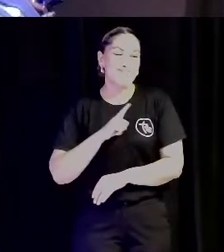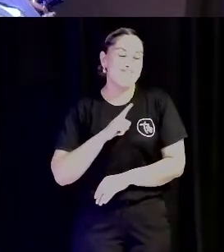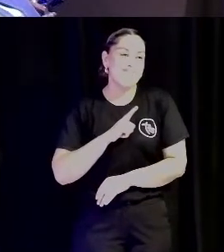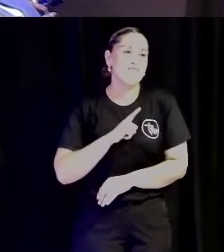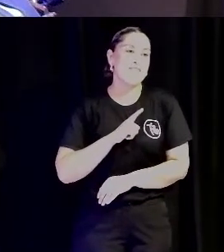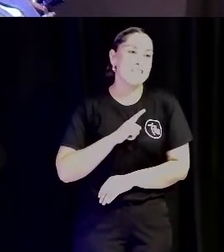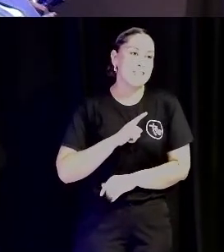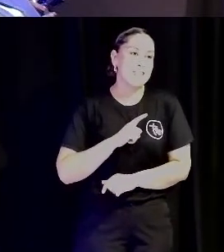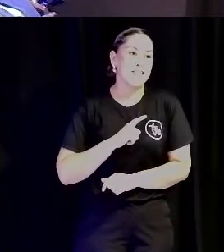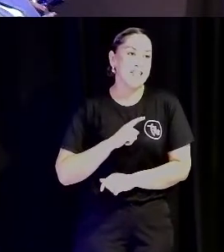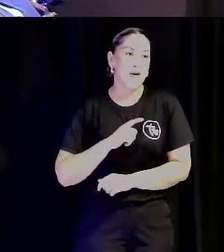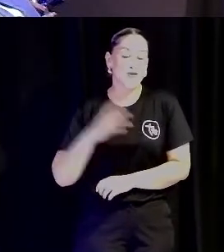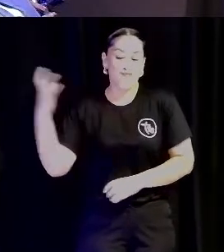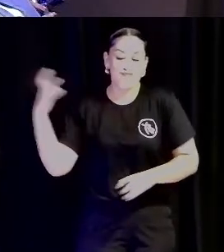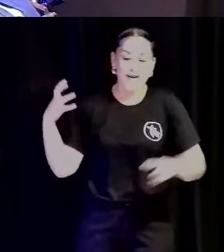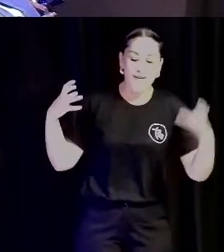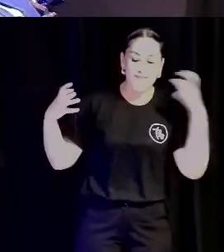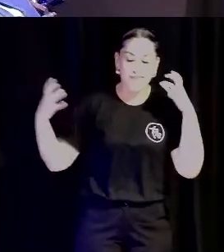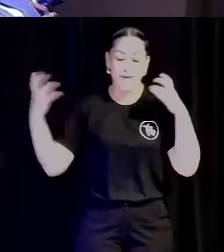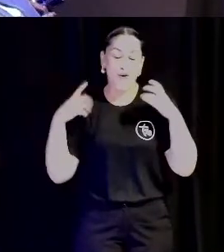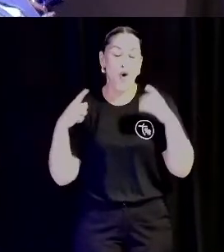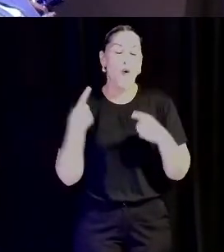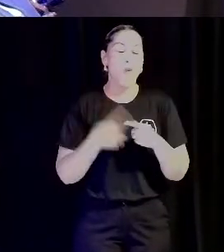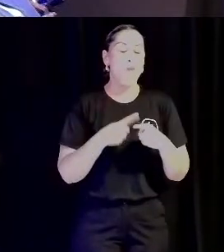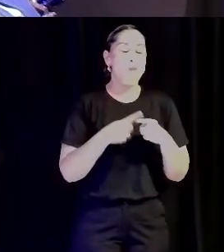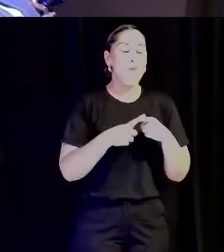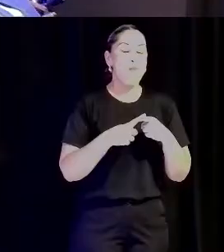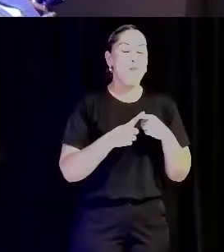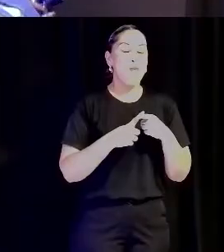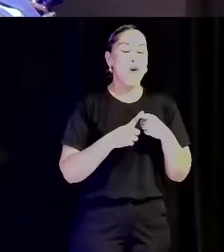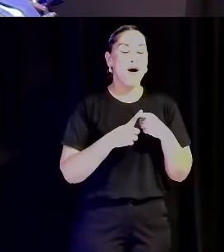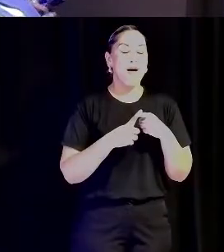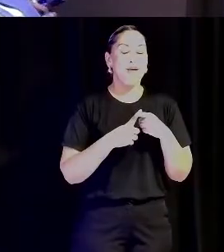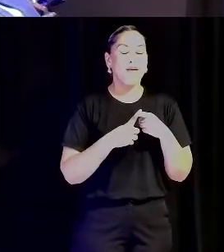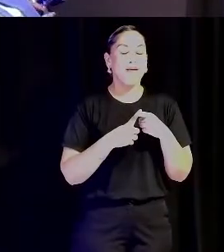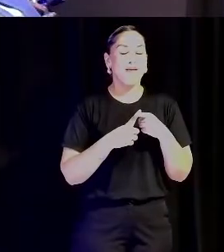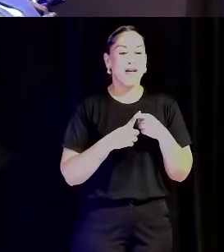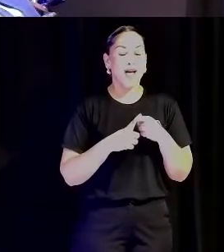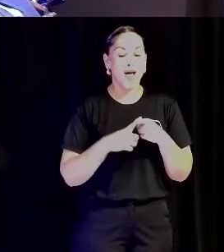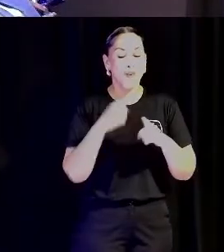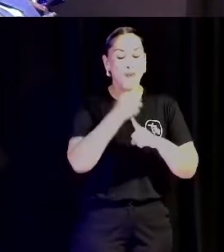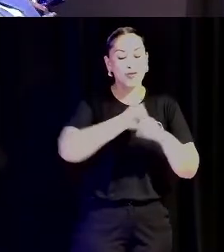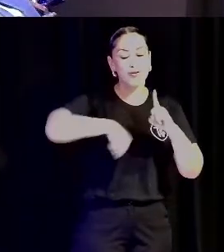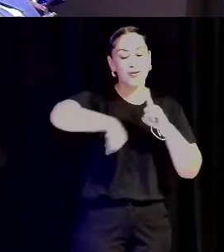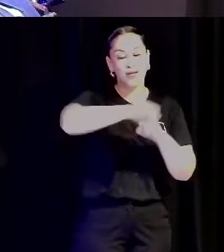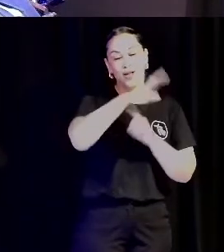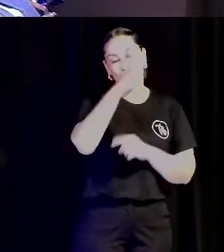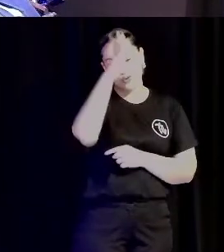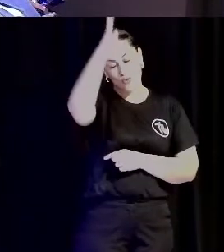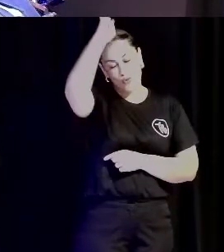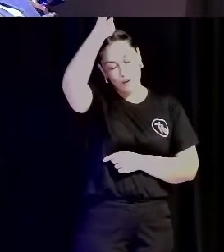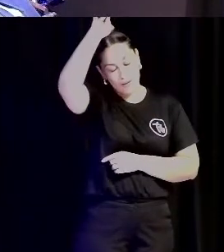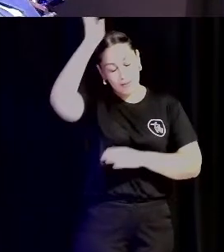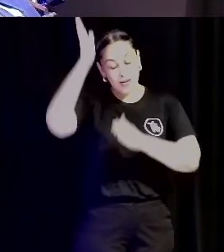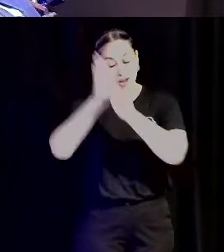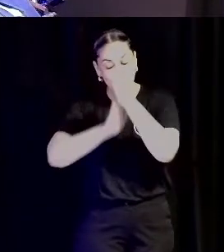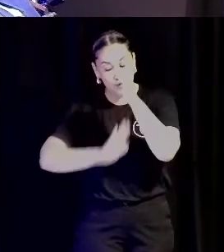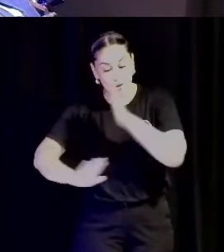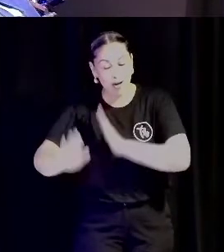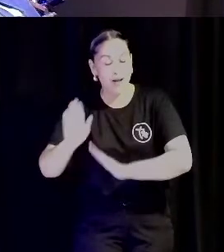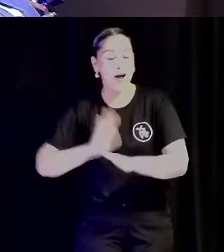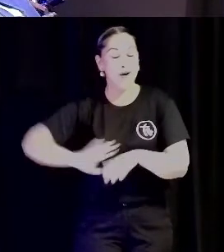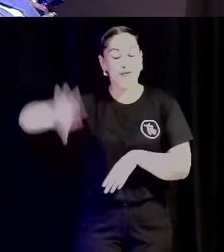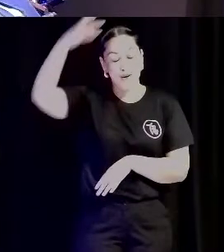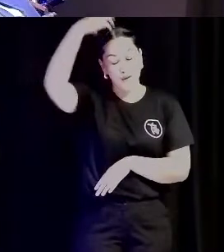romana, nacionalista, e que adorava deuses romanos e ao próprio imperador. Pois